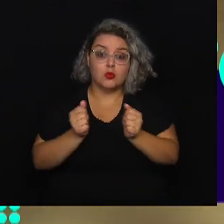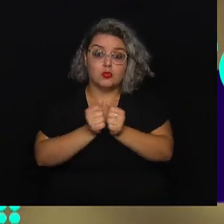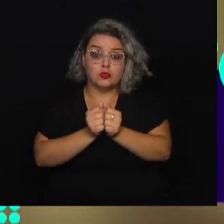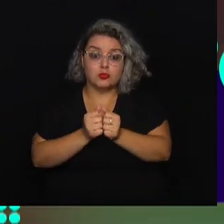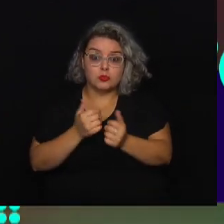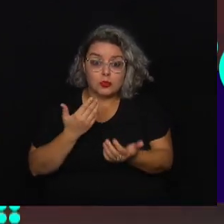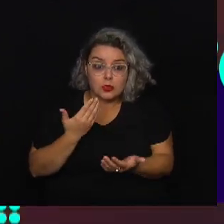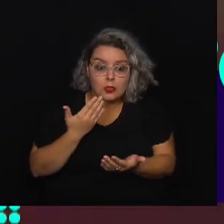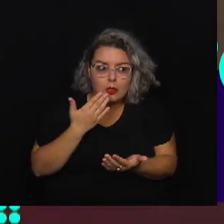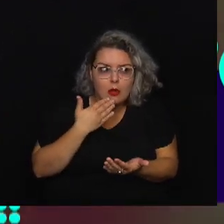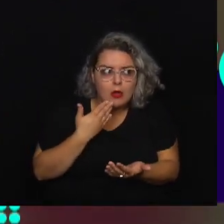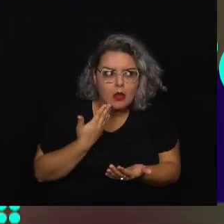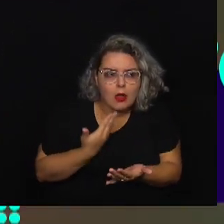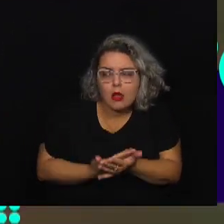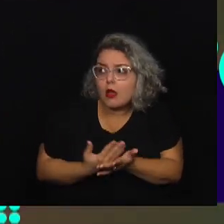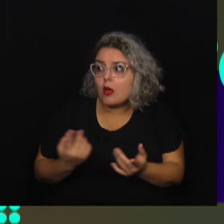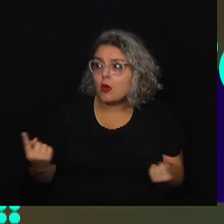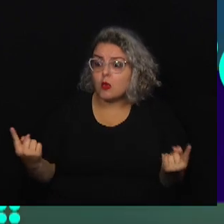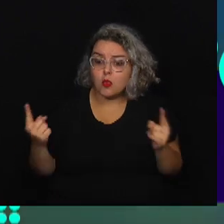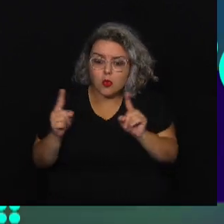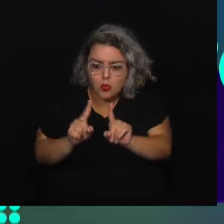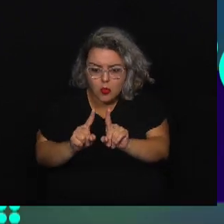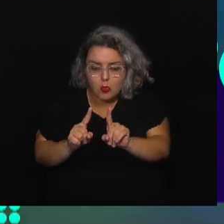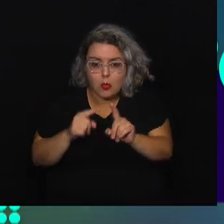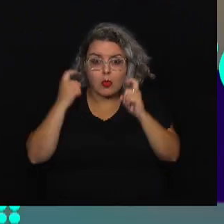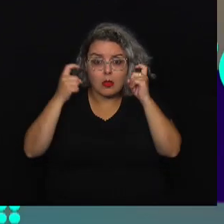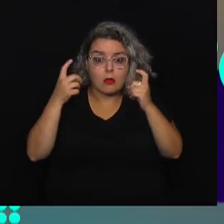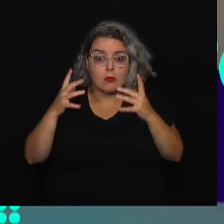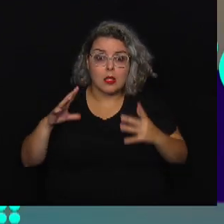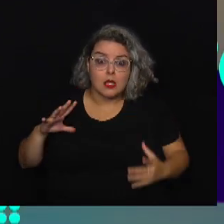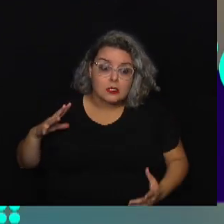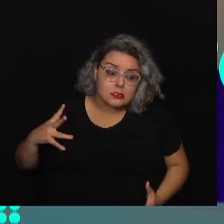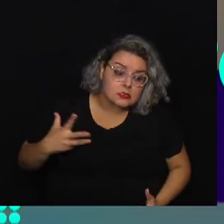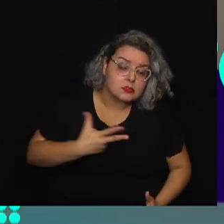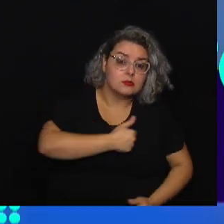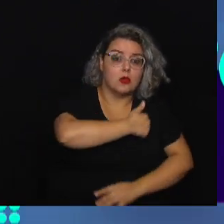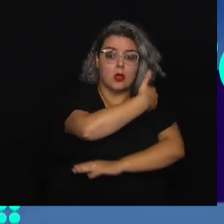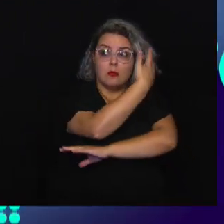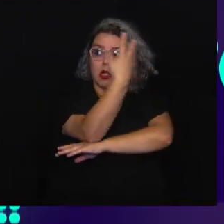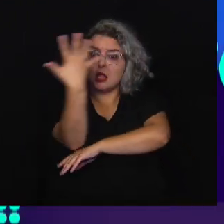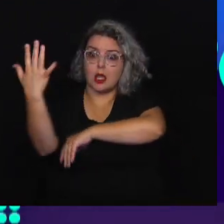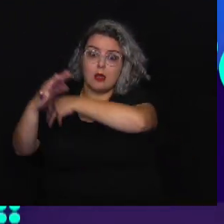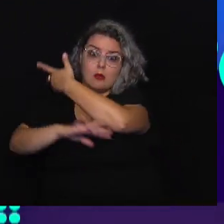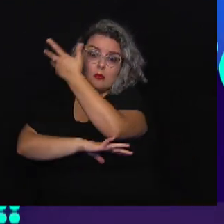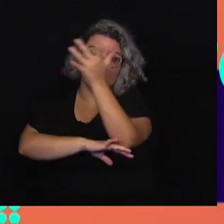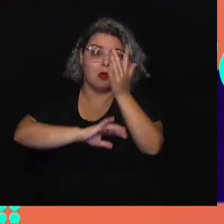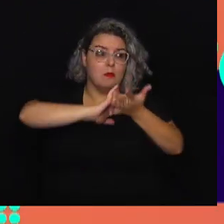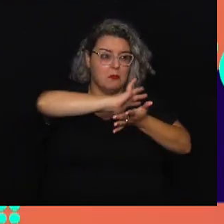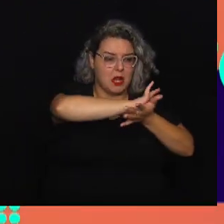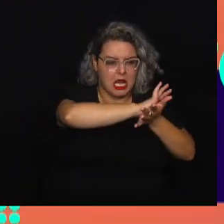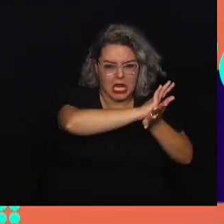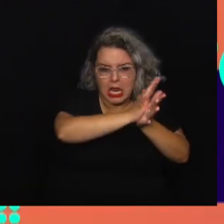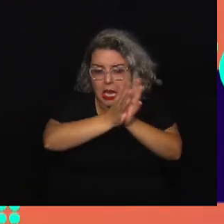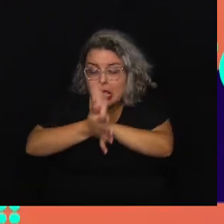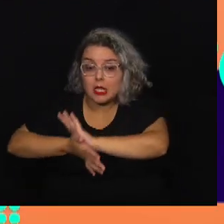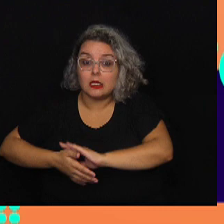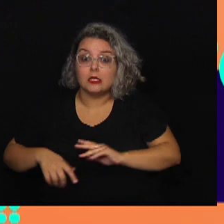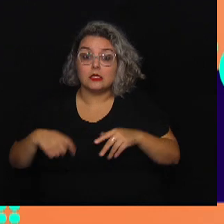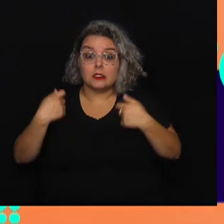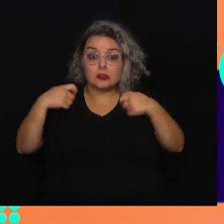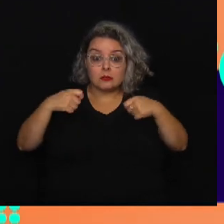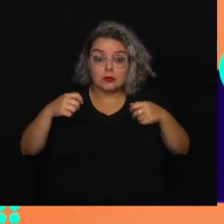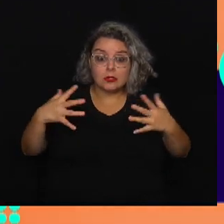comum uma mesma preocupação: salvar a floresta dos gigantes destruidores. Agora, eles precisam